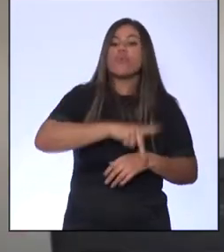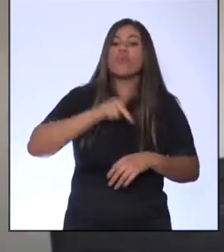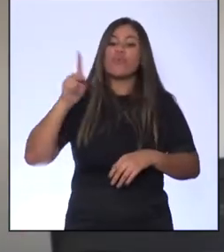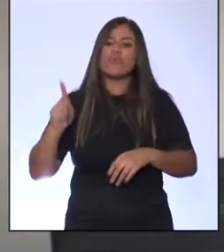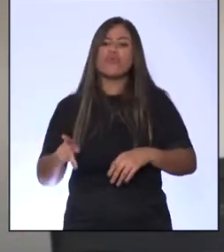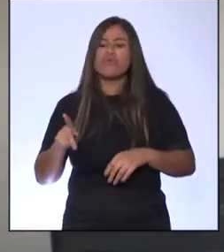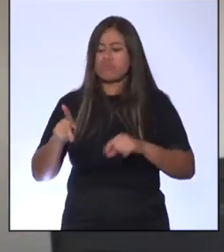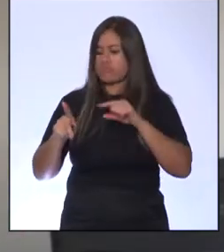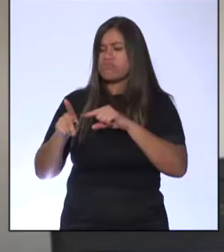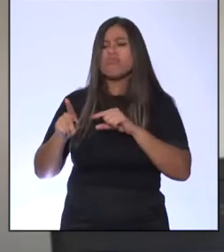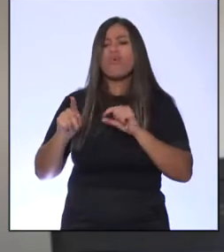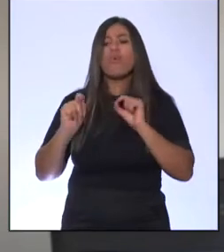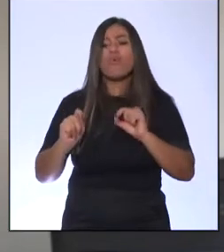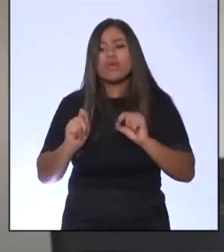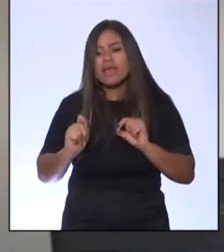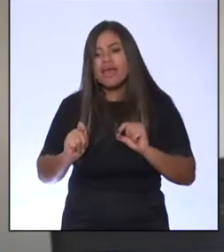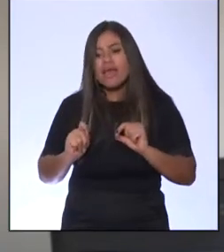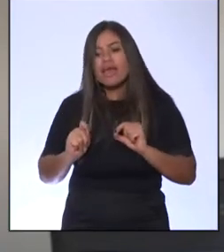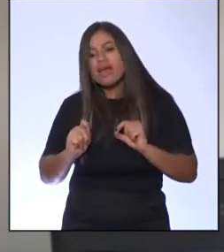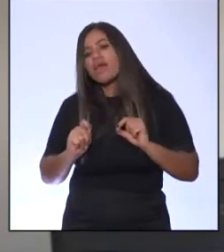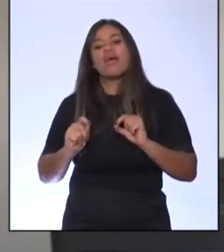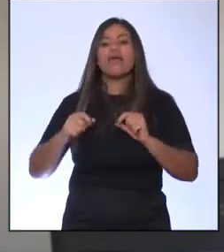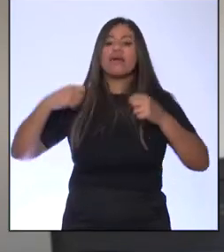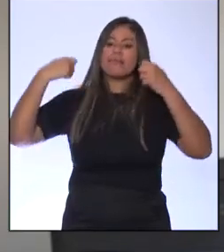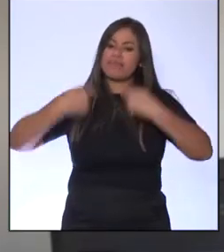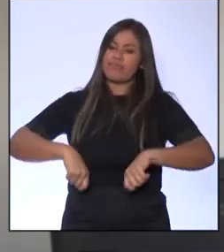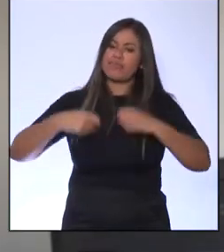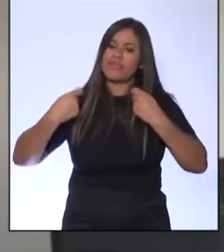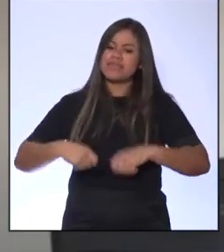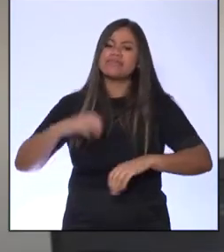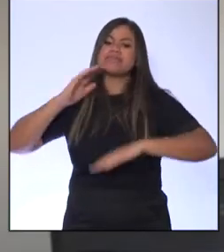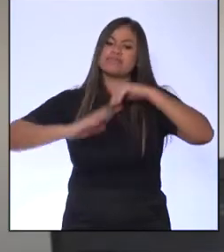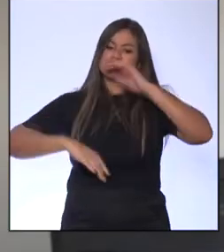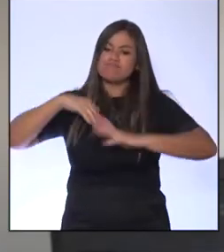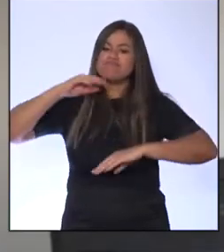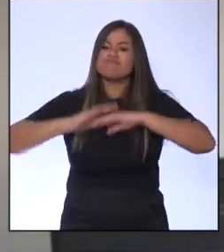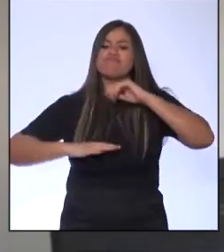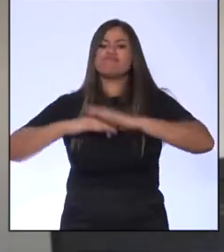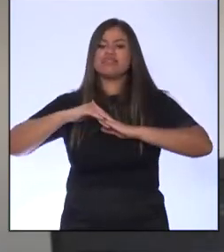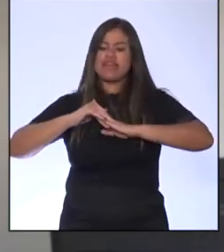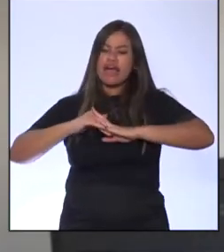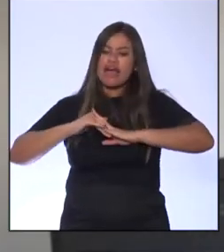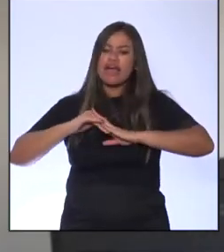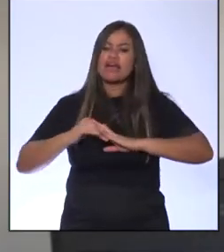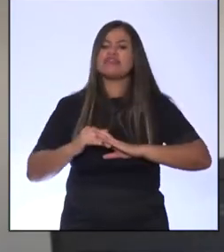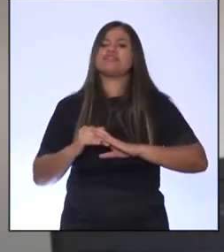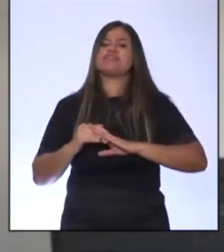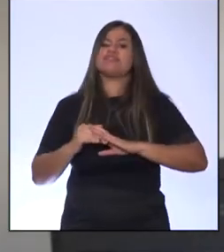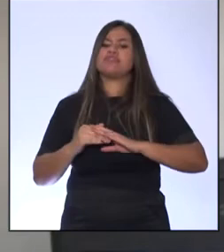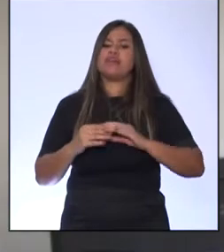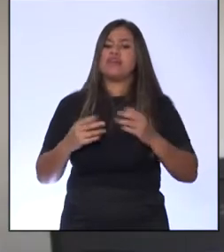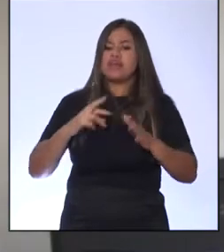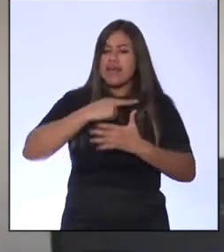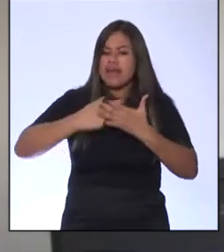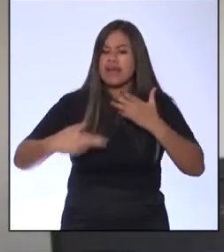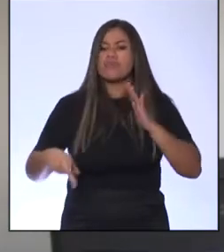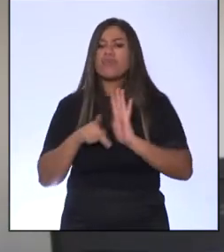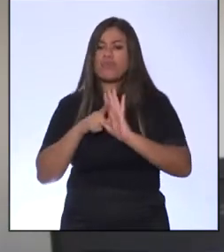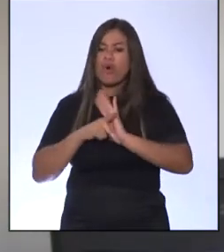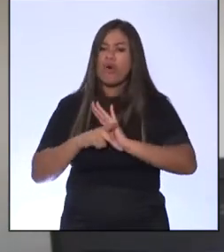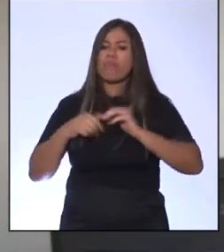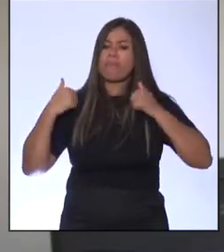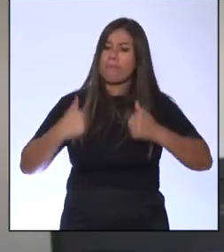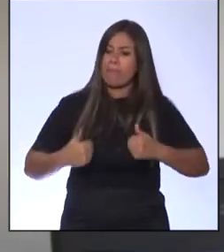isso quer dizer que, se o professor também não tiver essas habilidades, essas competências, essas características,